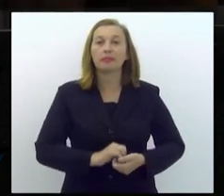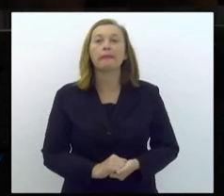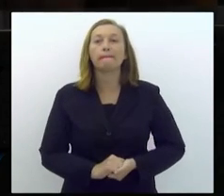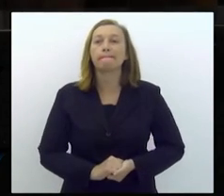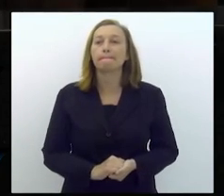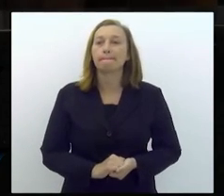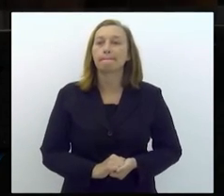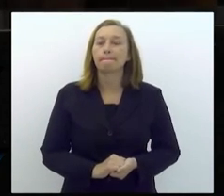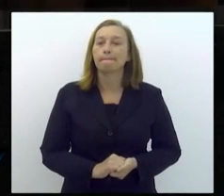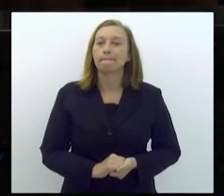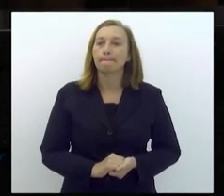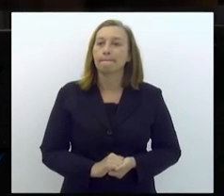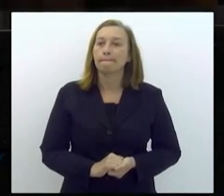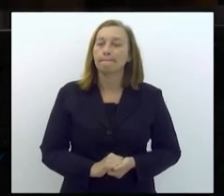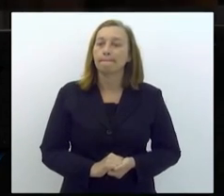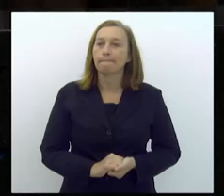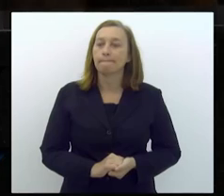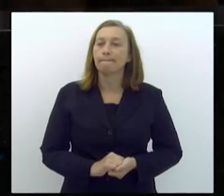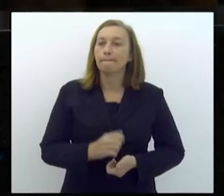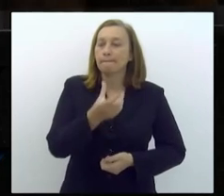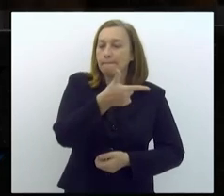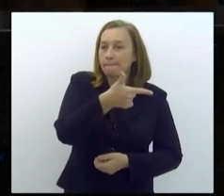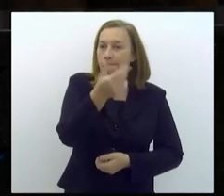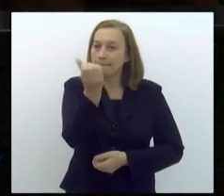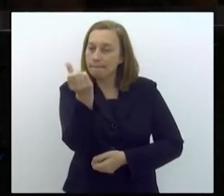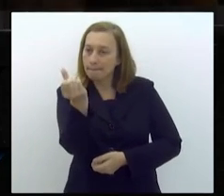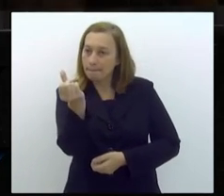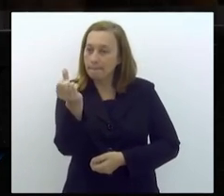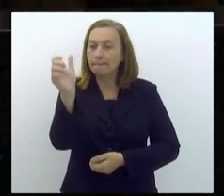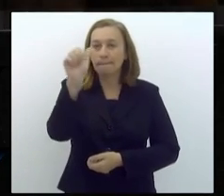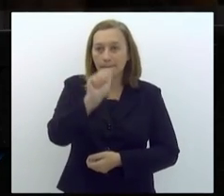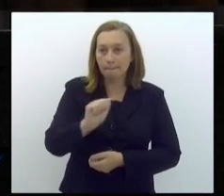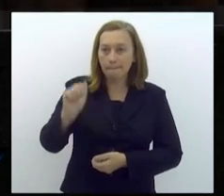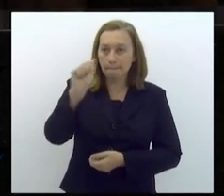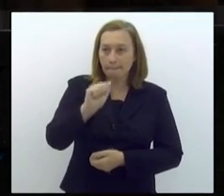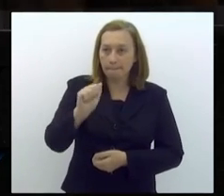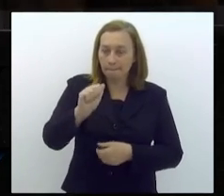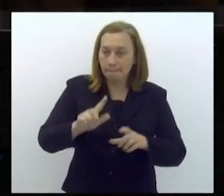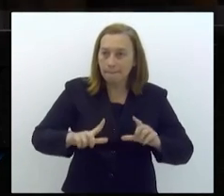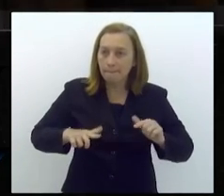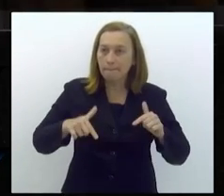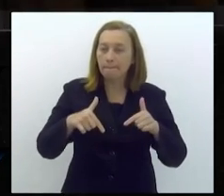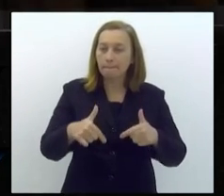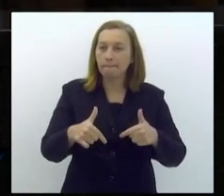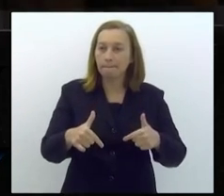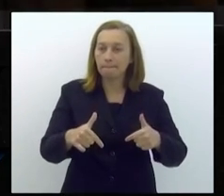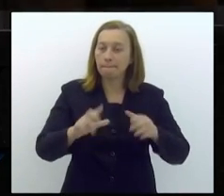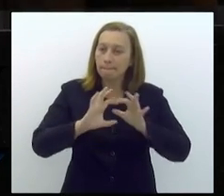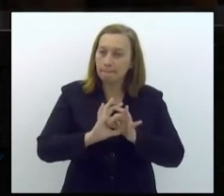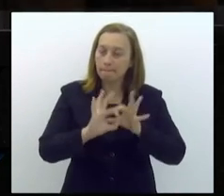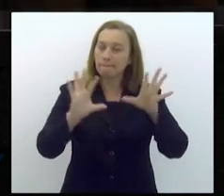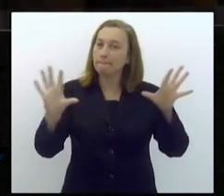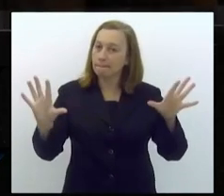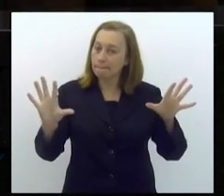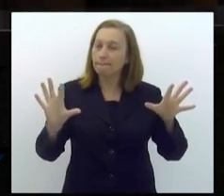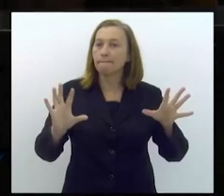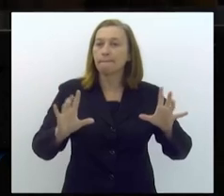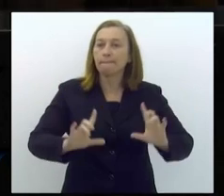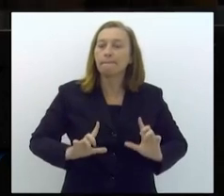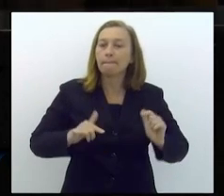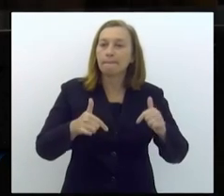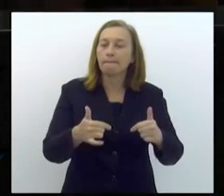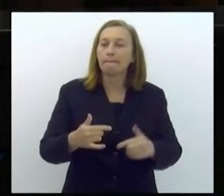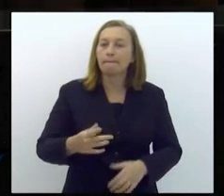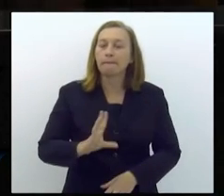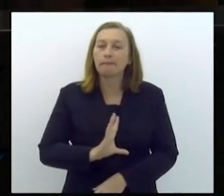a Lumiar dia 26 de agosto num grande ato pela democracia num grande ato por